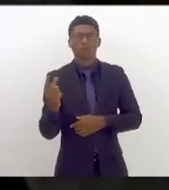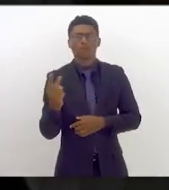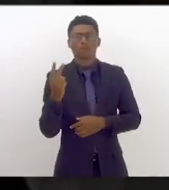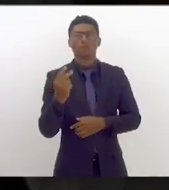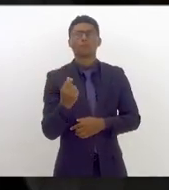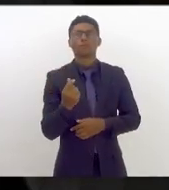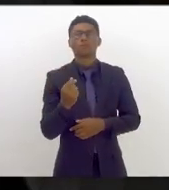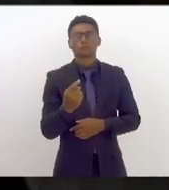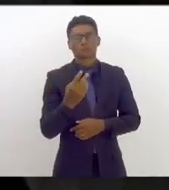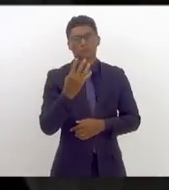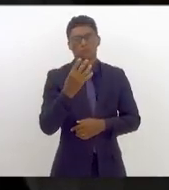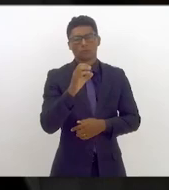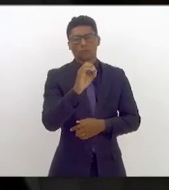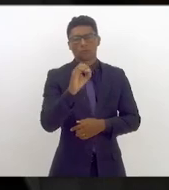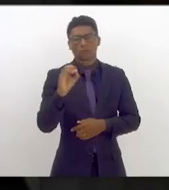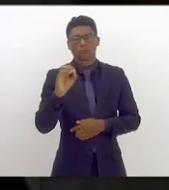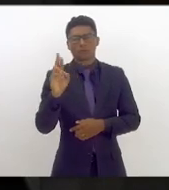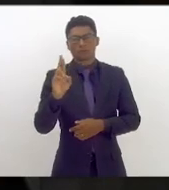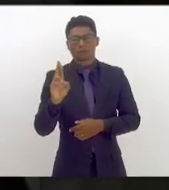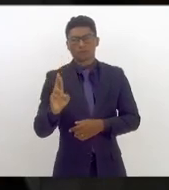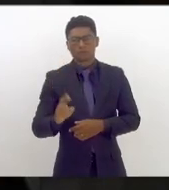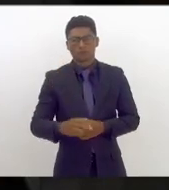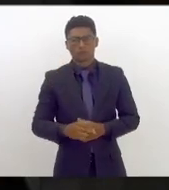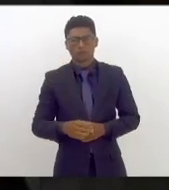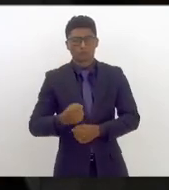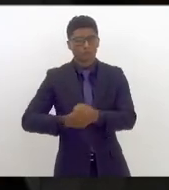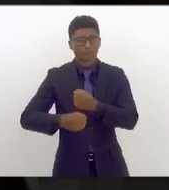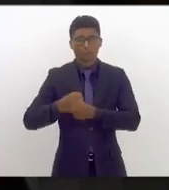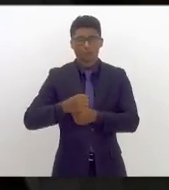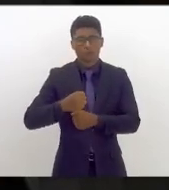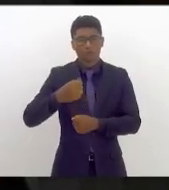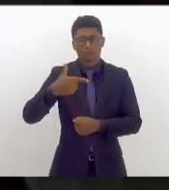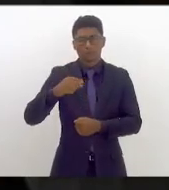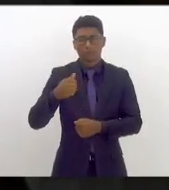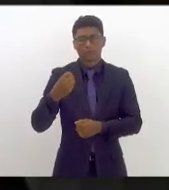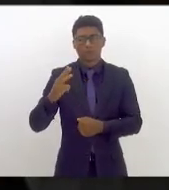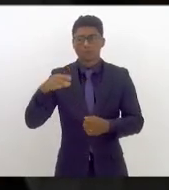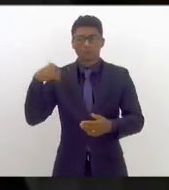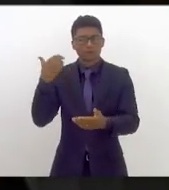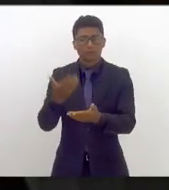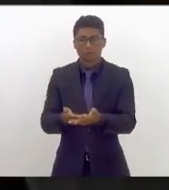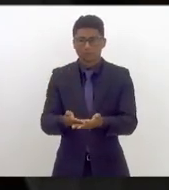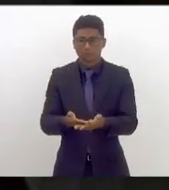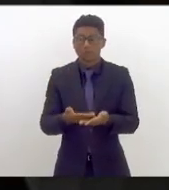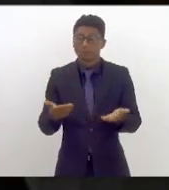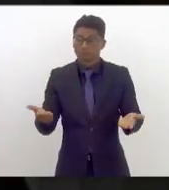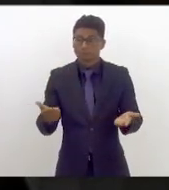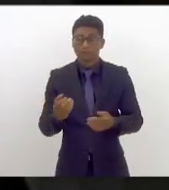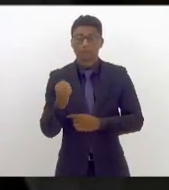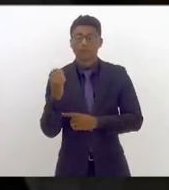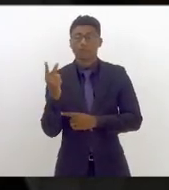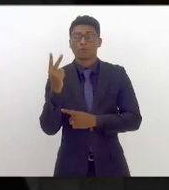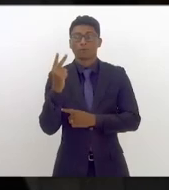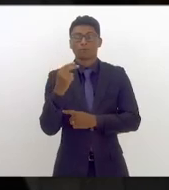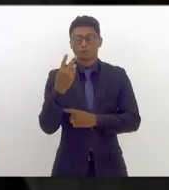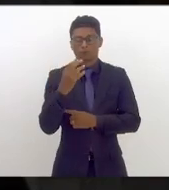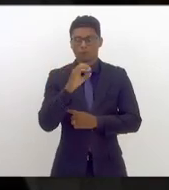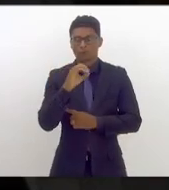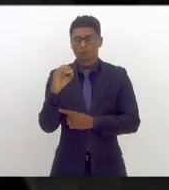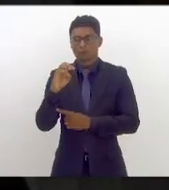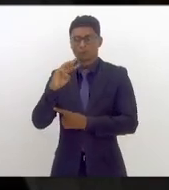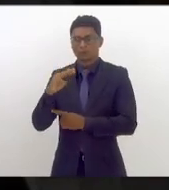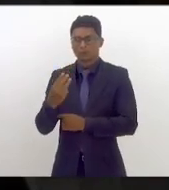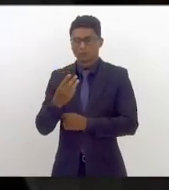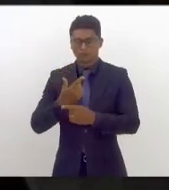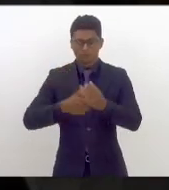R$ 400, salvo engano de minha parte. Então, não há reajuste desde 2013. Então, esse valor de 400 milhões acrescidos à lei orçamentária de